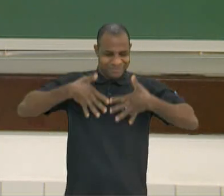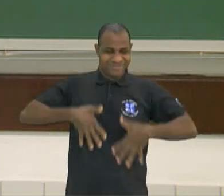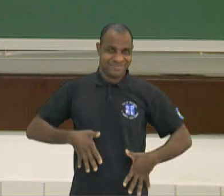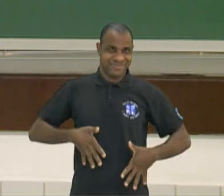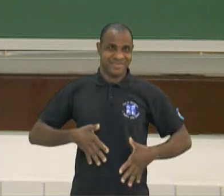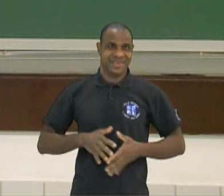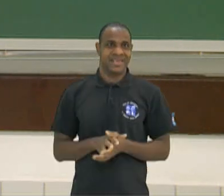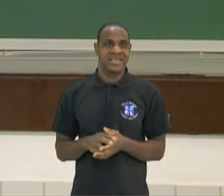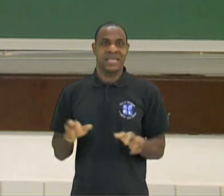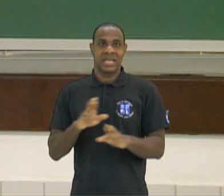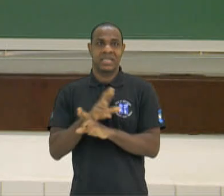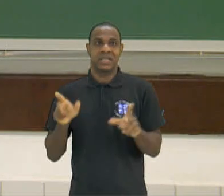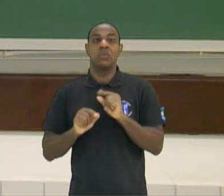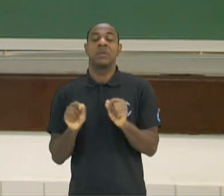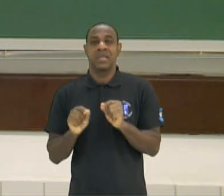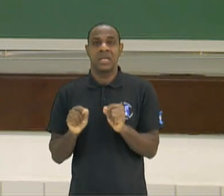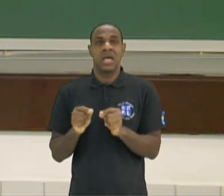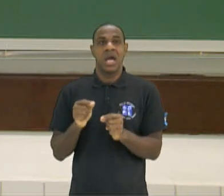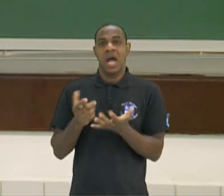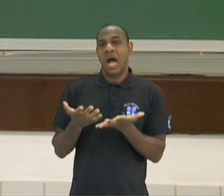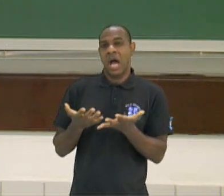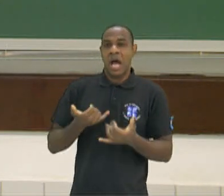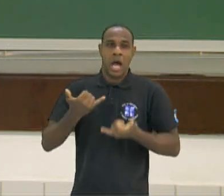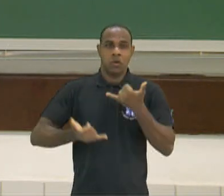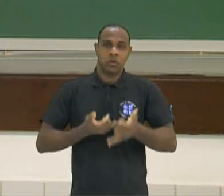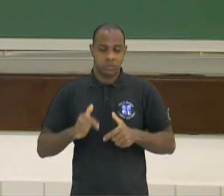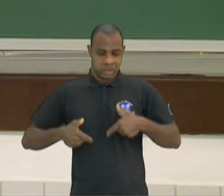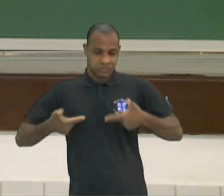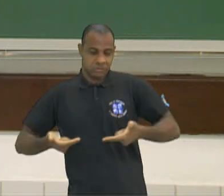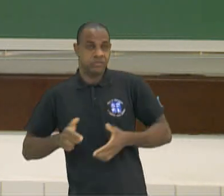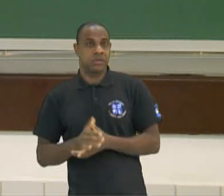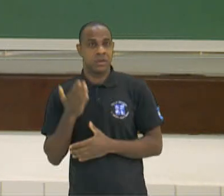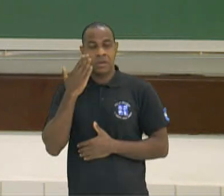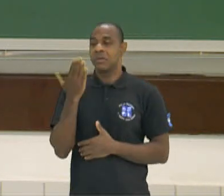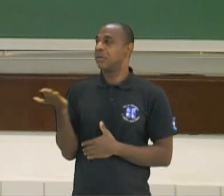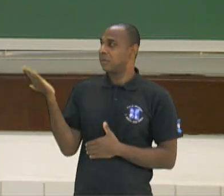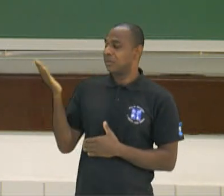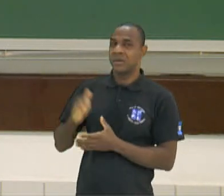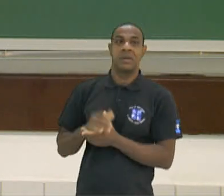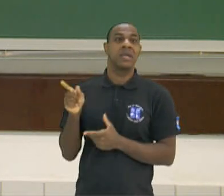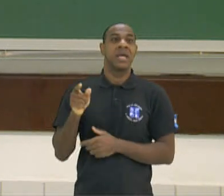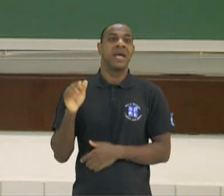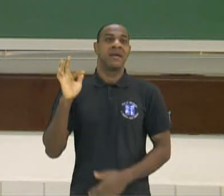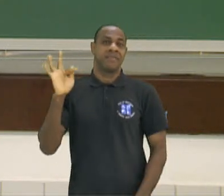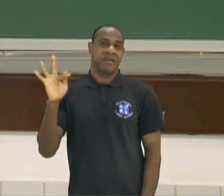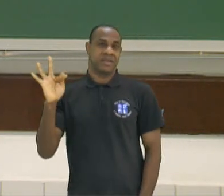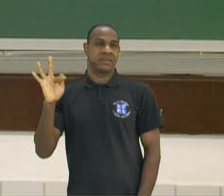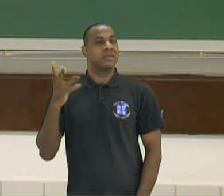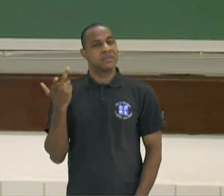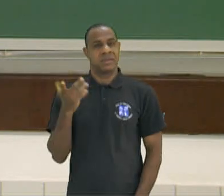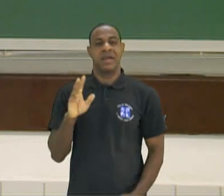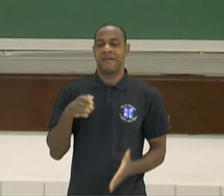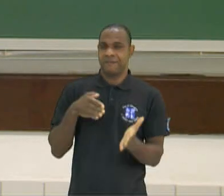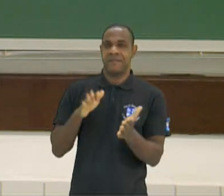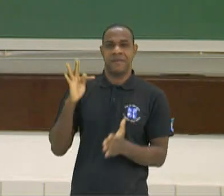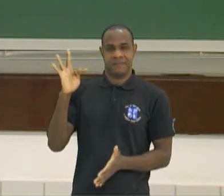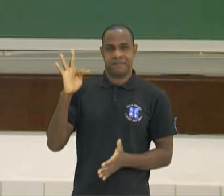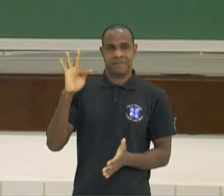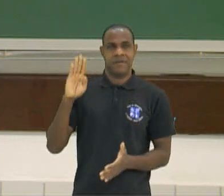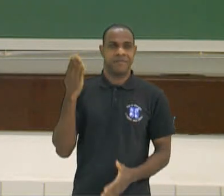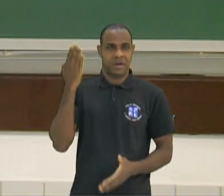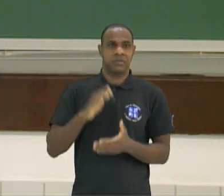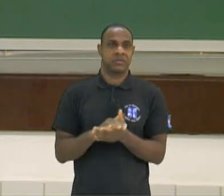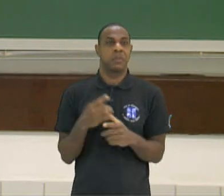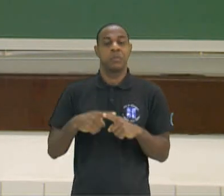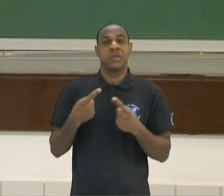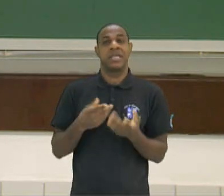ativos. Essa informação é falsa, it's false, porque como nós temos no nosso texto, eles chegam a gastar em torno de 5.4, 5.5,